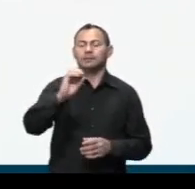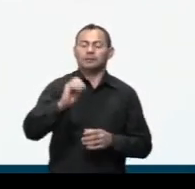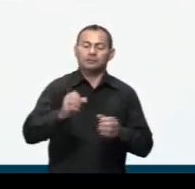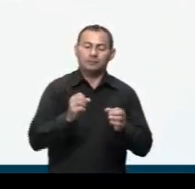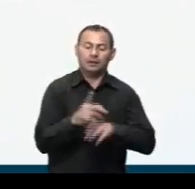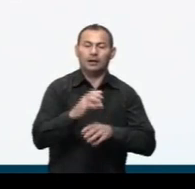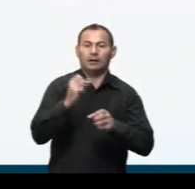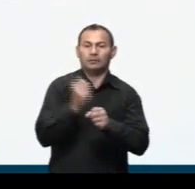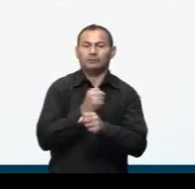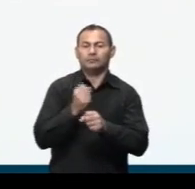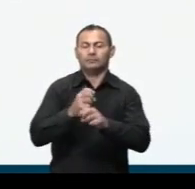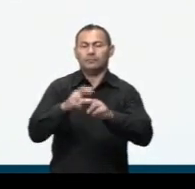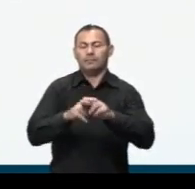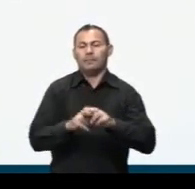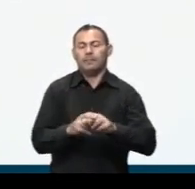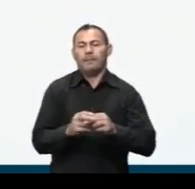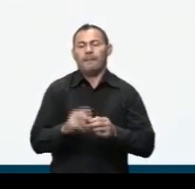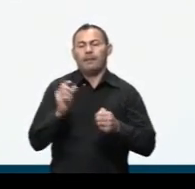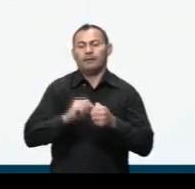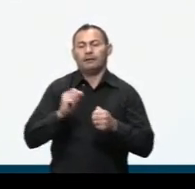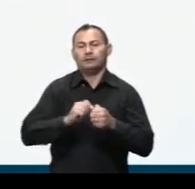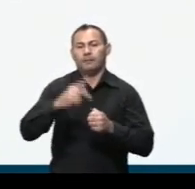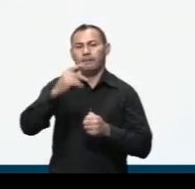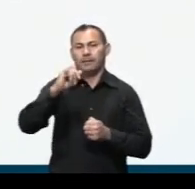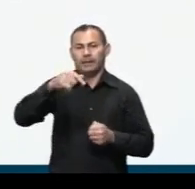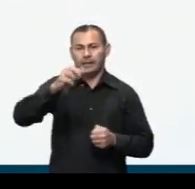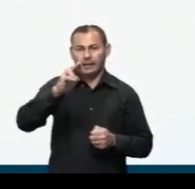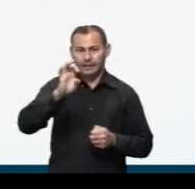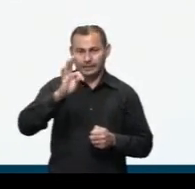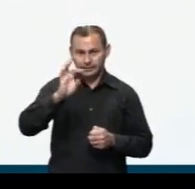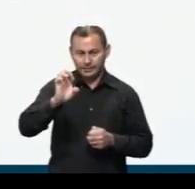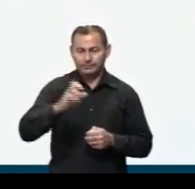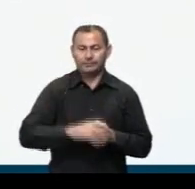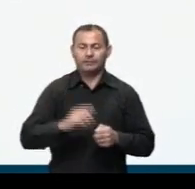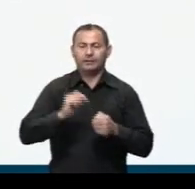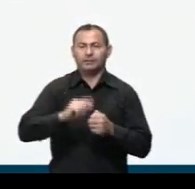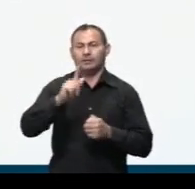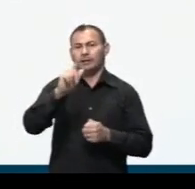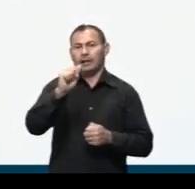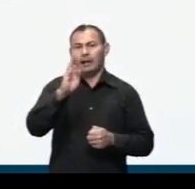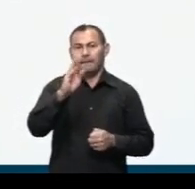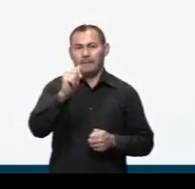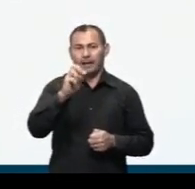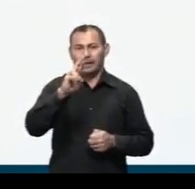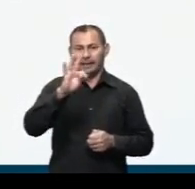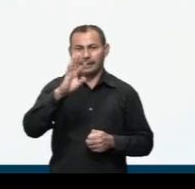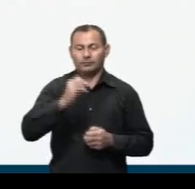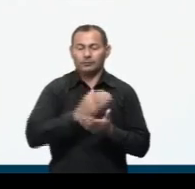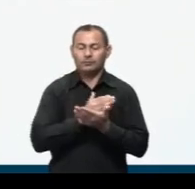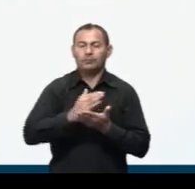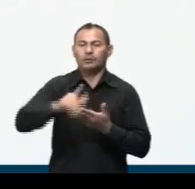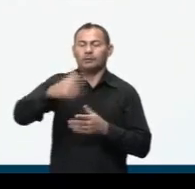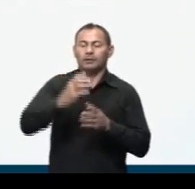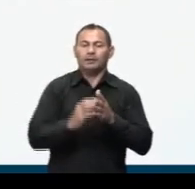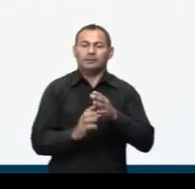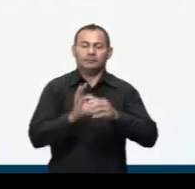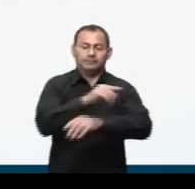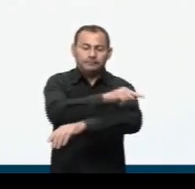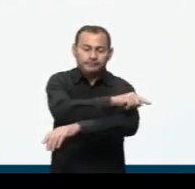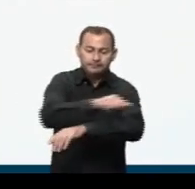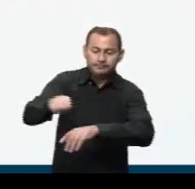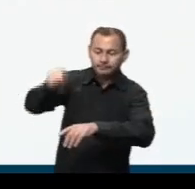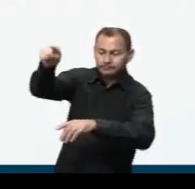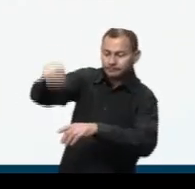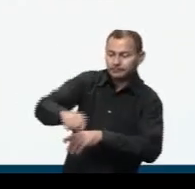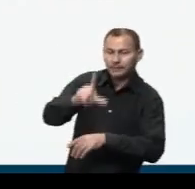Loquei a obra, faço o piquete, faço um gabarito e depois eu começo a puxar as linhas. A gente vai ver